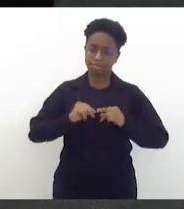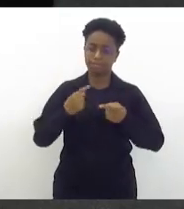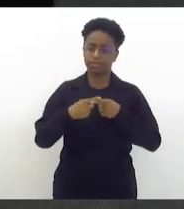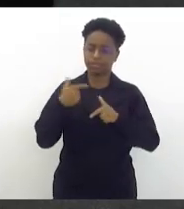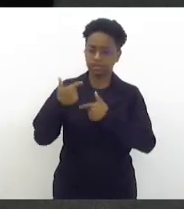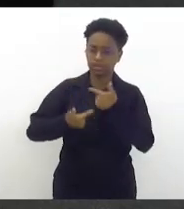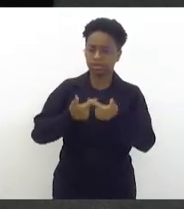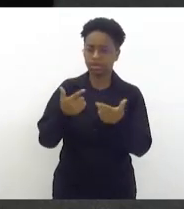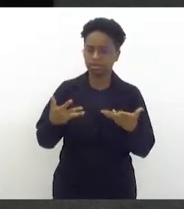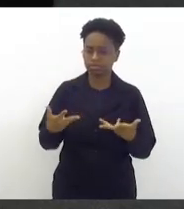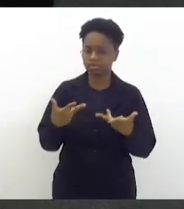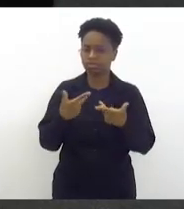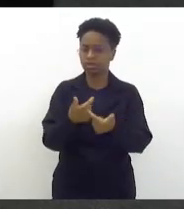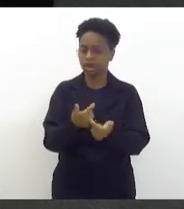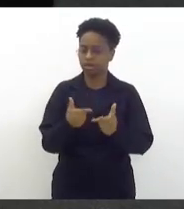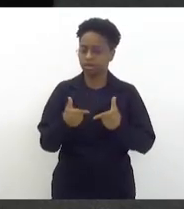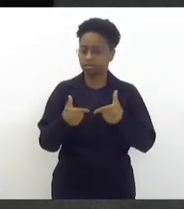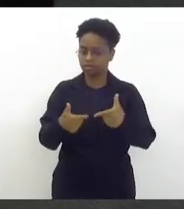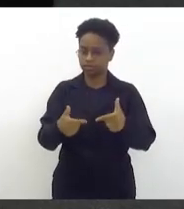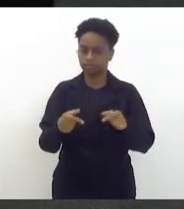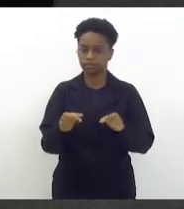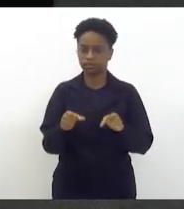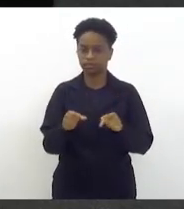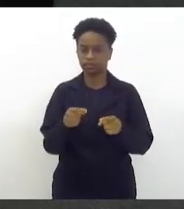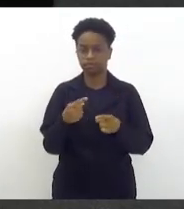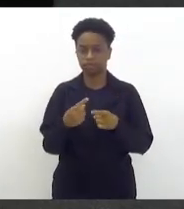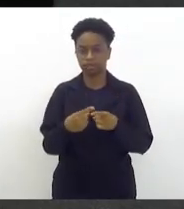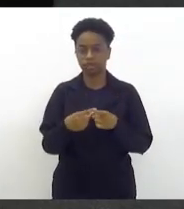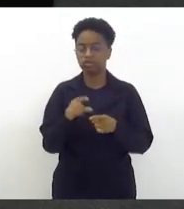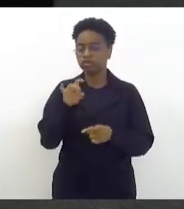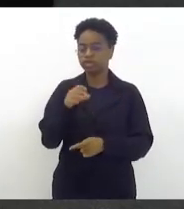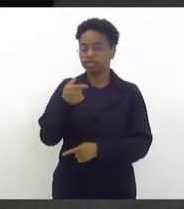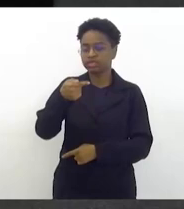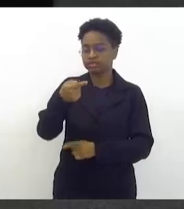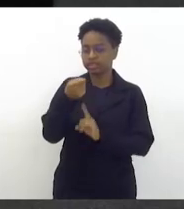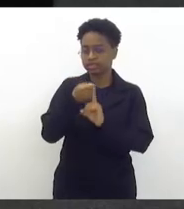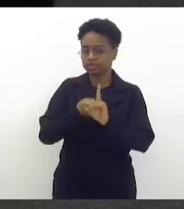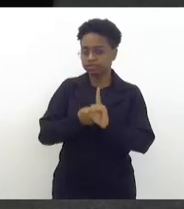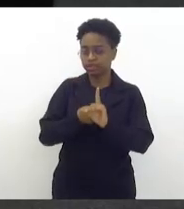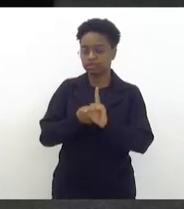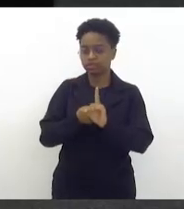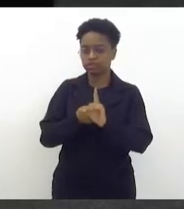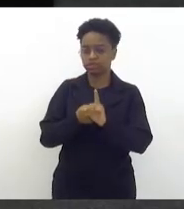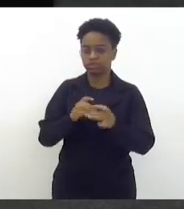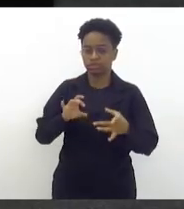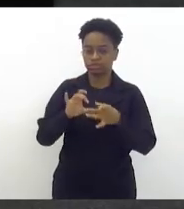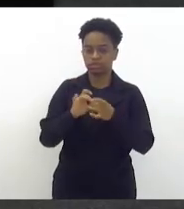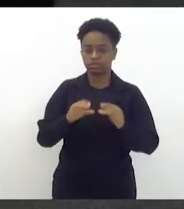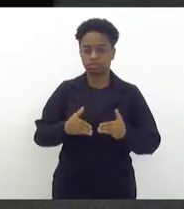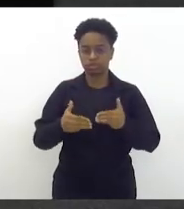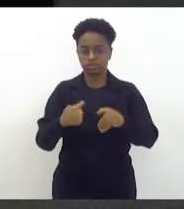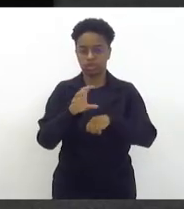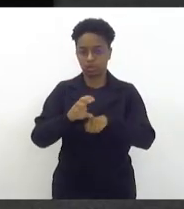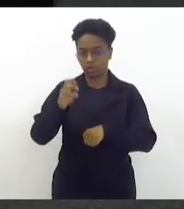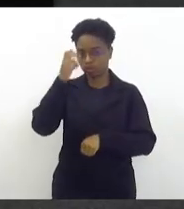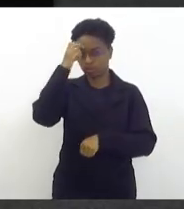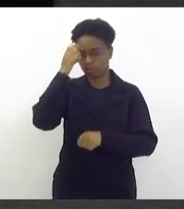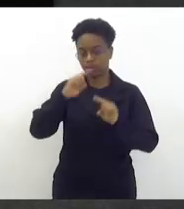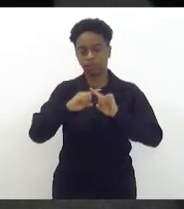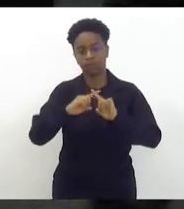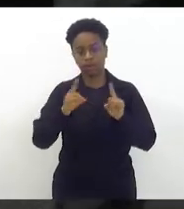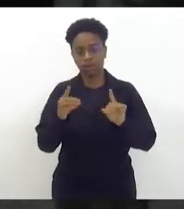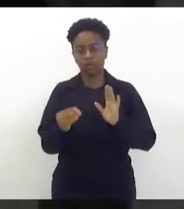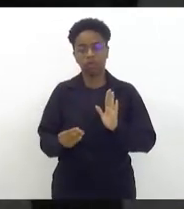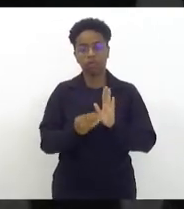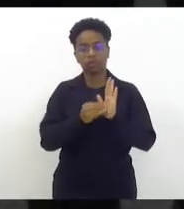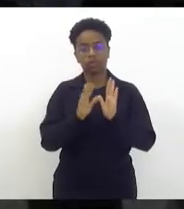trabalho exitoso, embora apenas 7 meses à frente do Ministério da Cultura, já